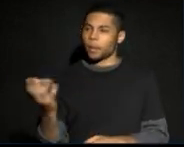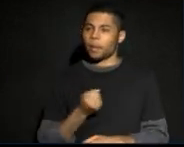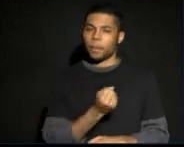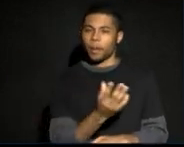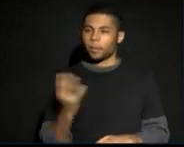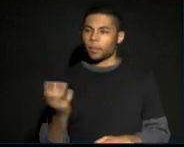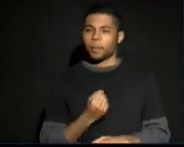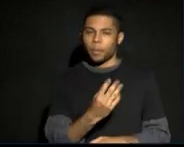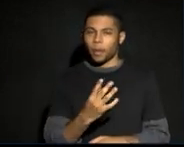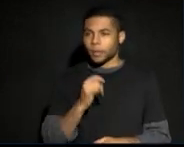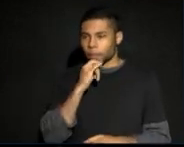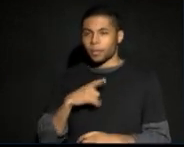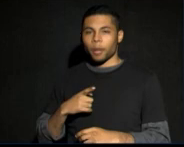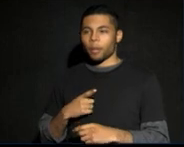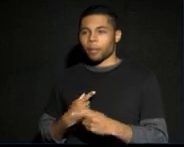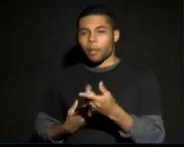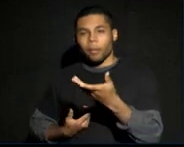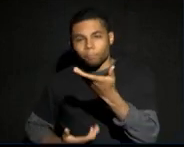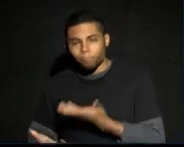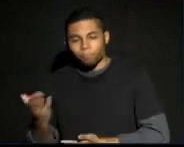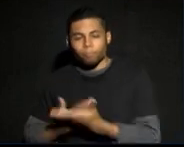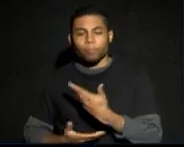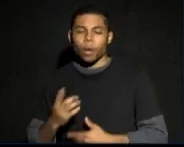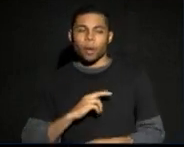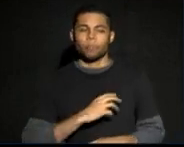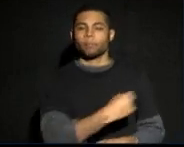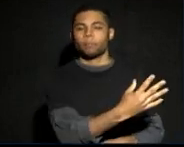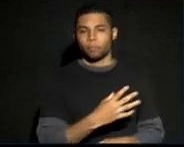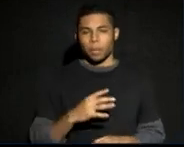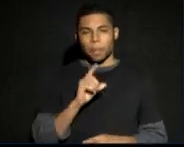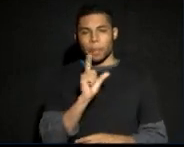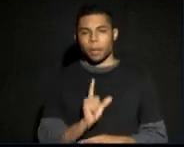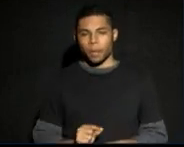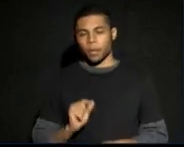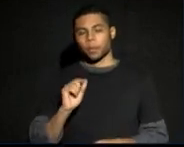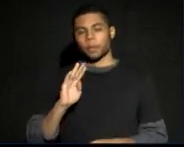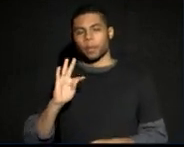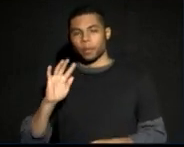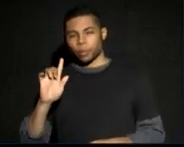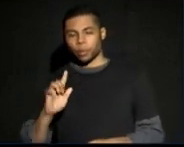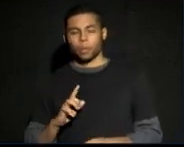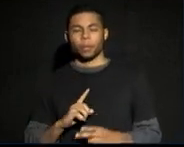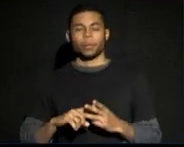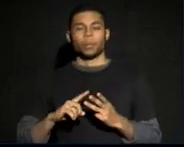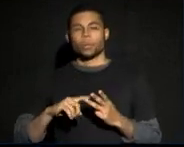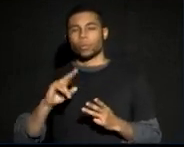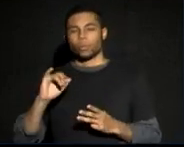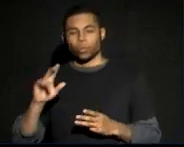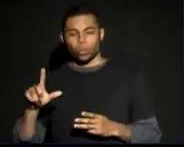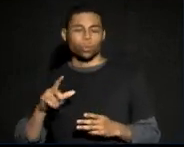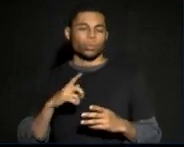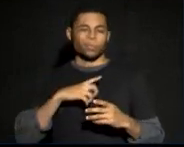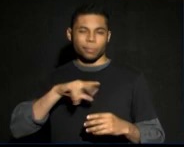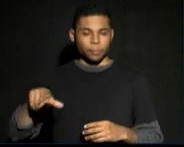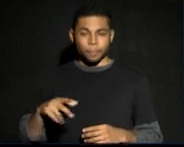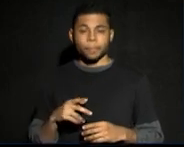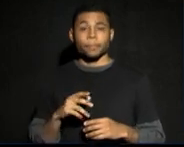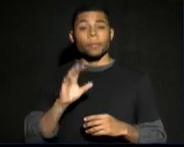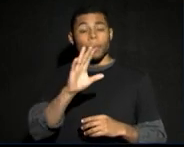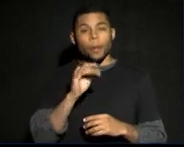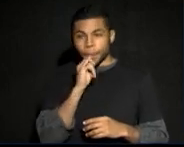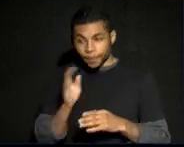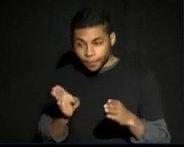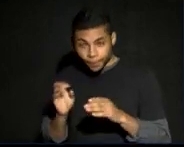repasse de linhas de crédito para banco com o BTG Bradesco perda é a base do Sul e fim cooperativas de crédito e